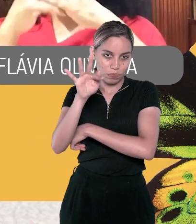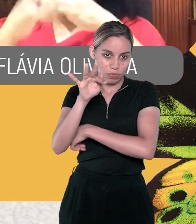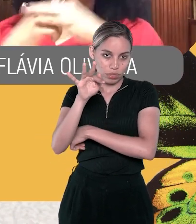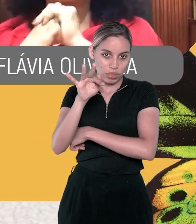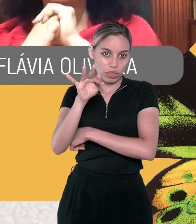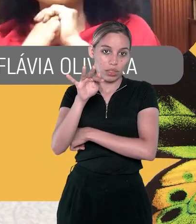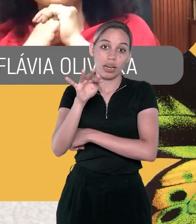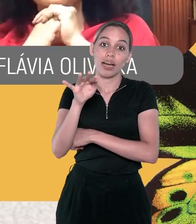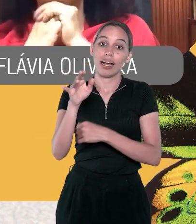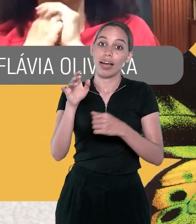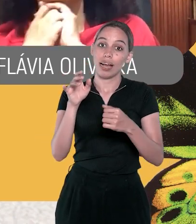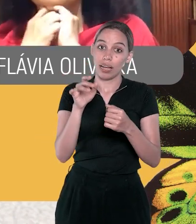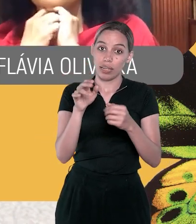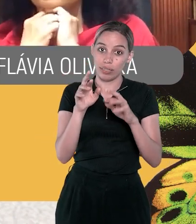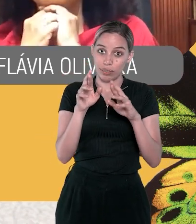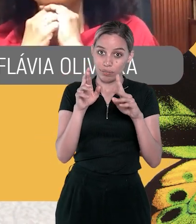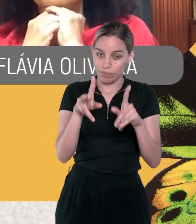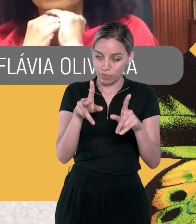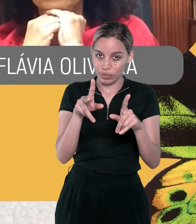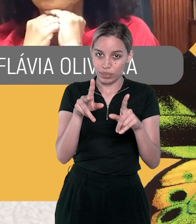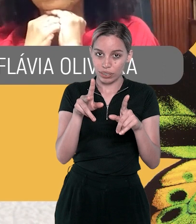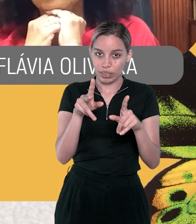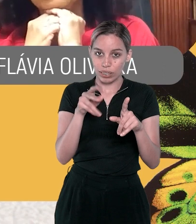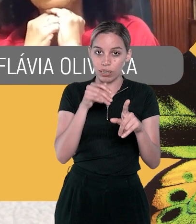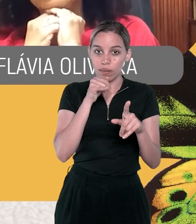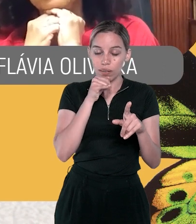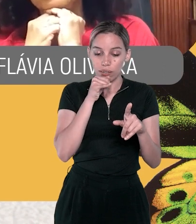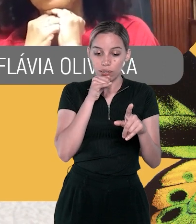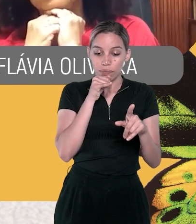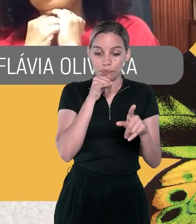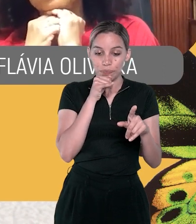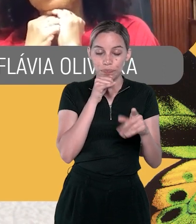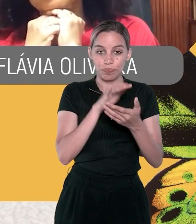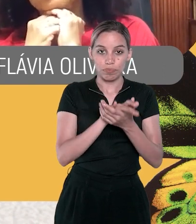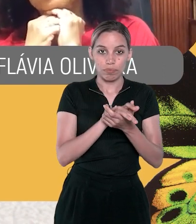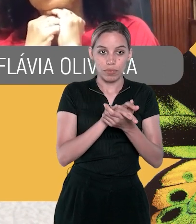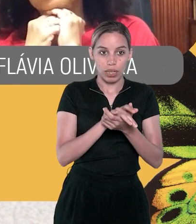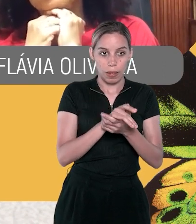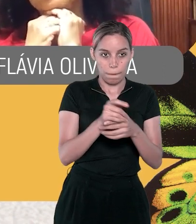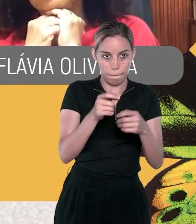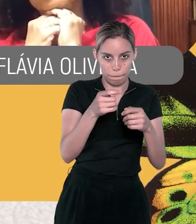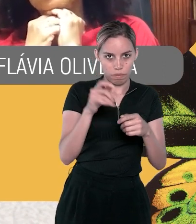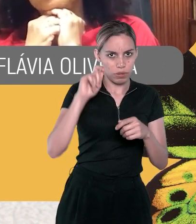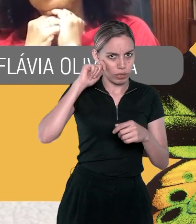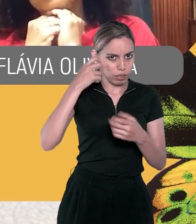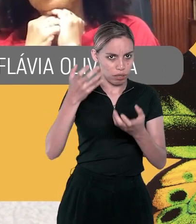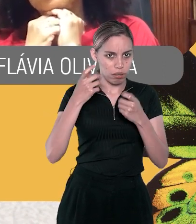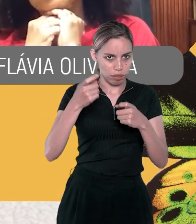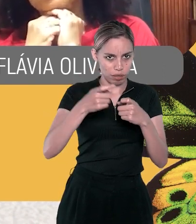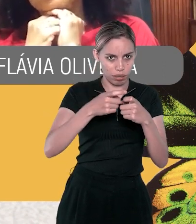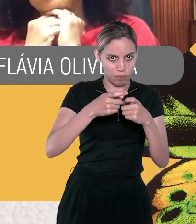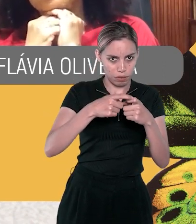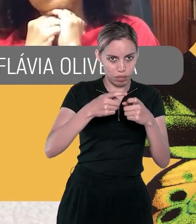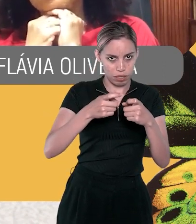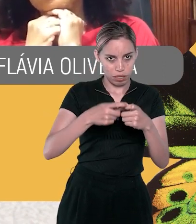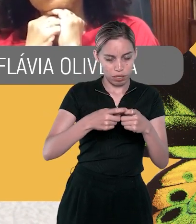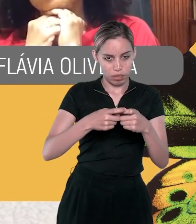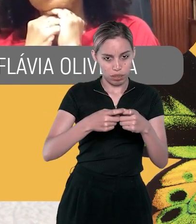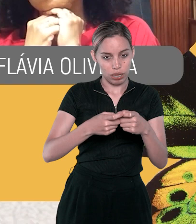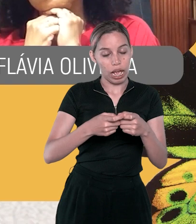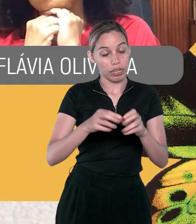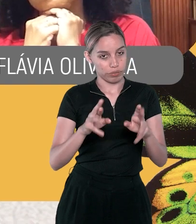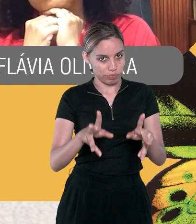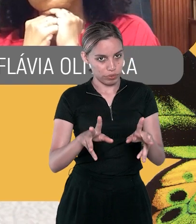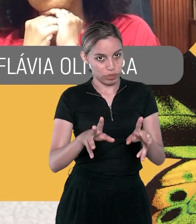aí estava no auge claro. Era um movimento no sentido de que não, a gente quer todos os departamentos, a gente não quer ficar confinado aqui